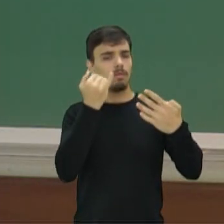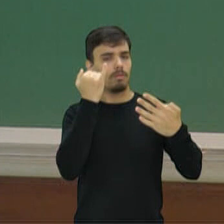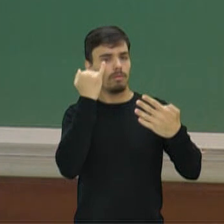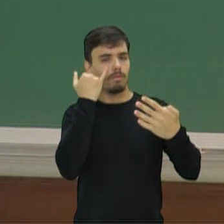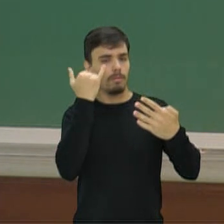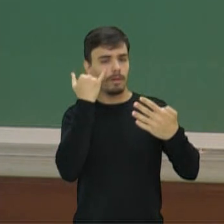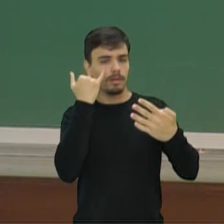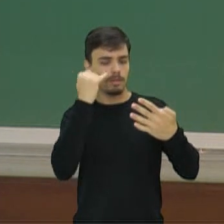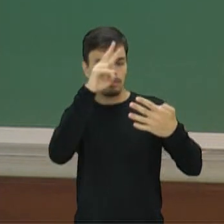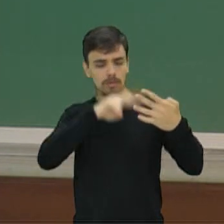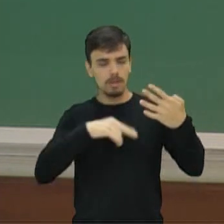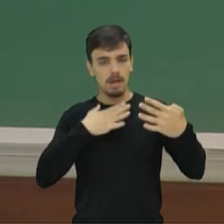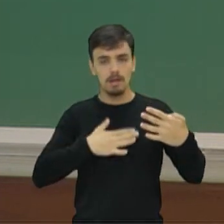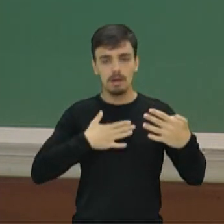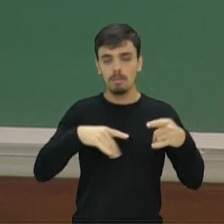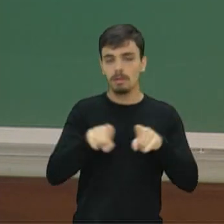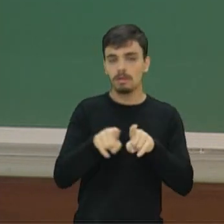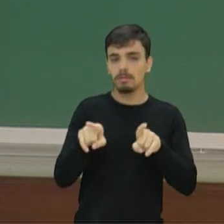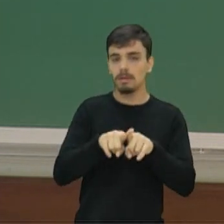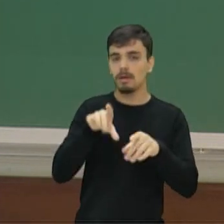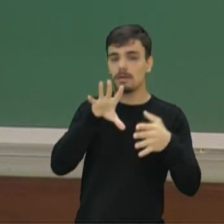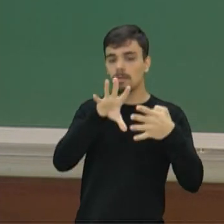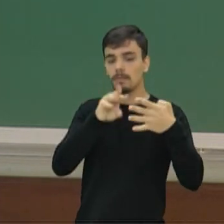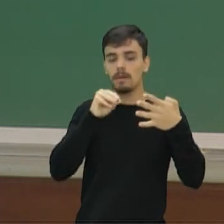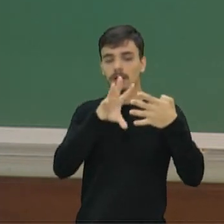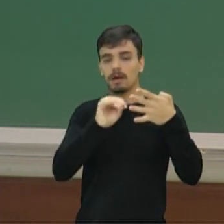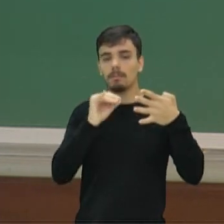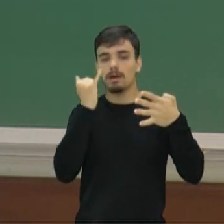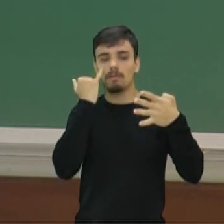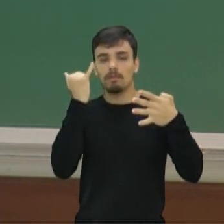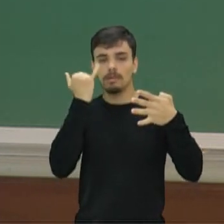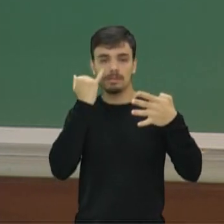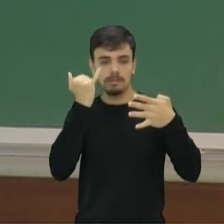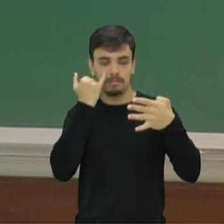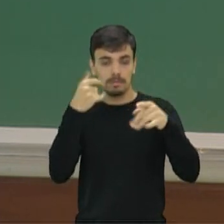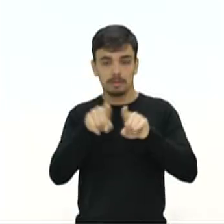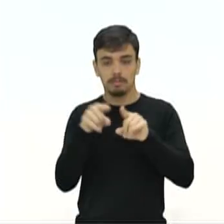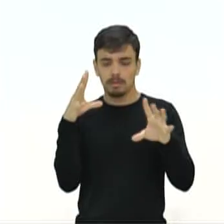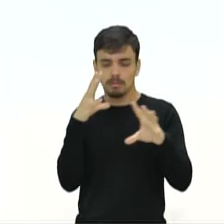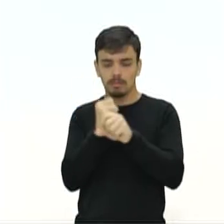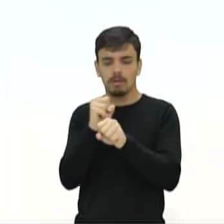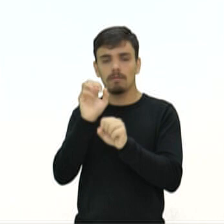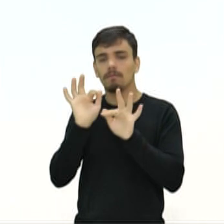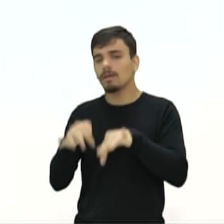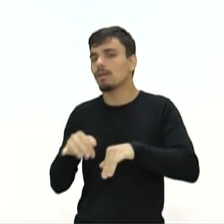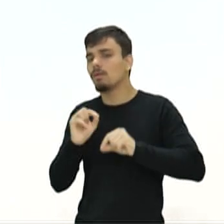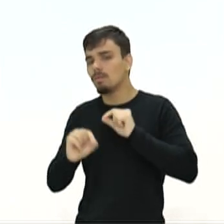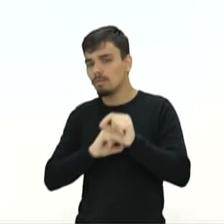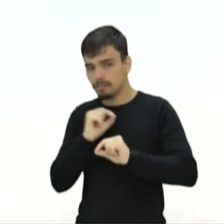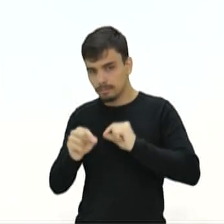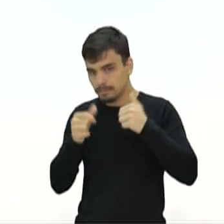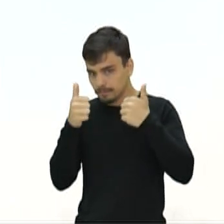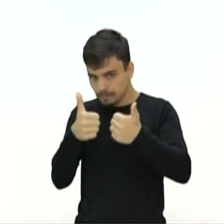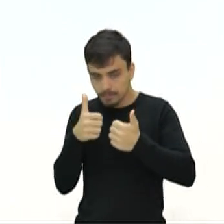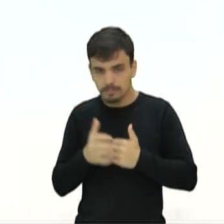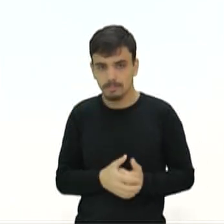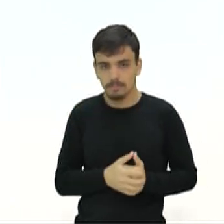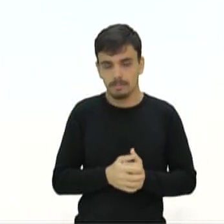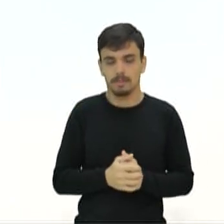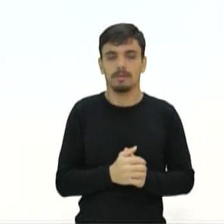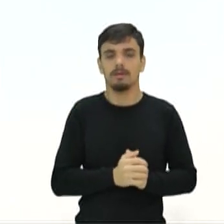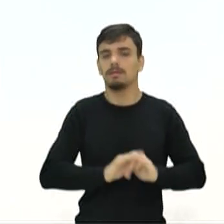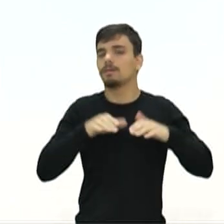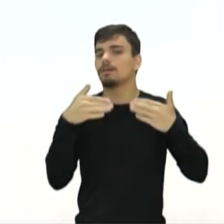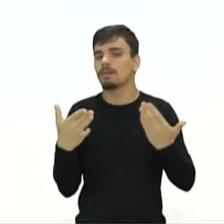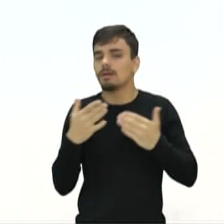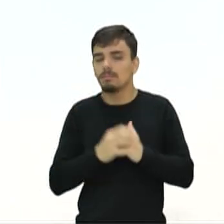leitura cuidadosa, aí você tira os dados e só no final você vai solucionar.